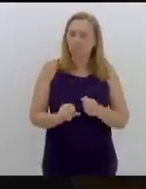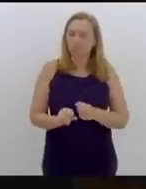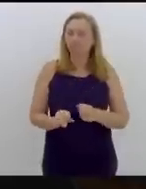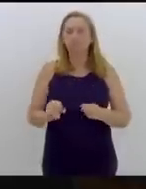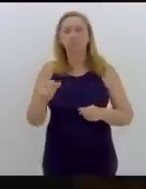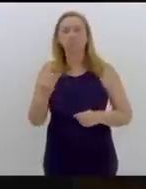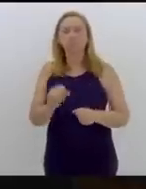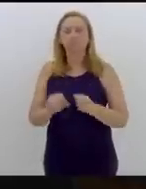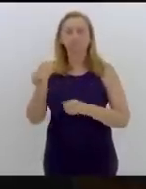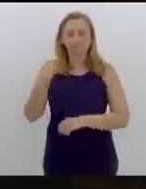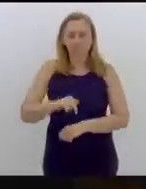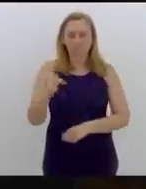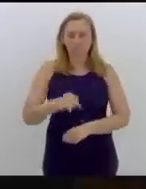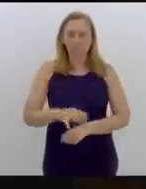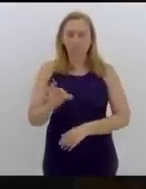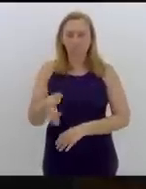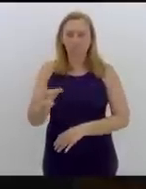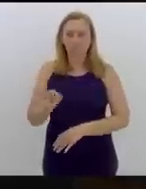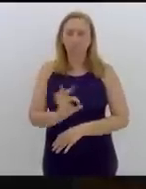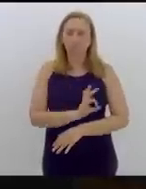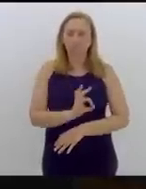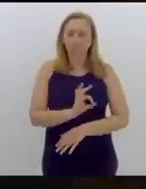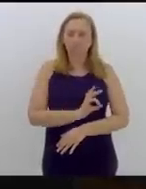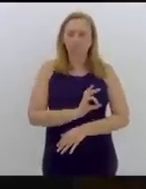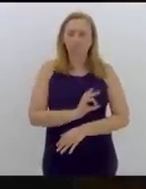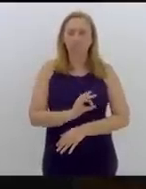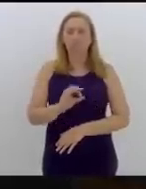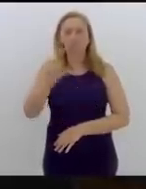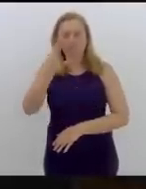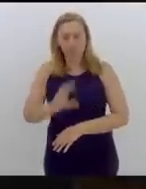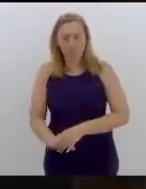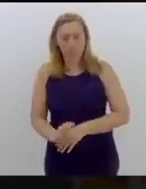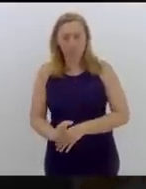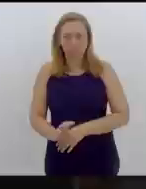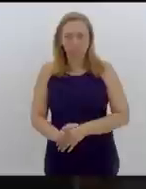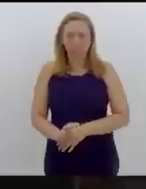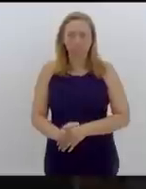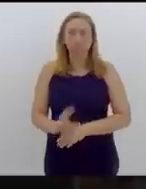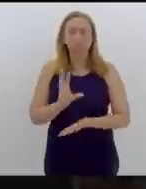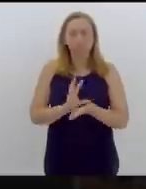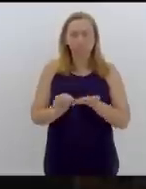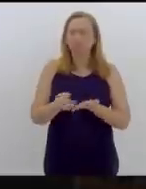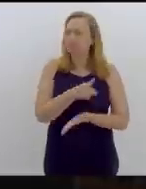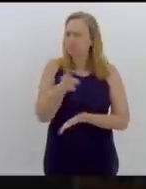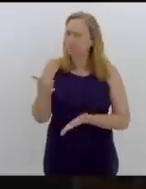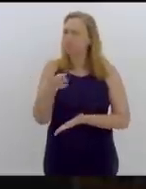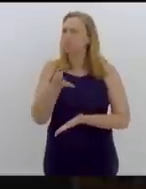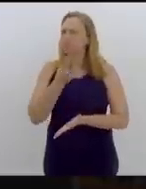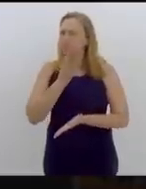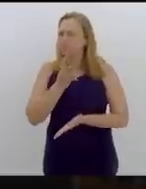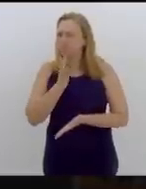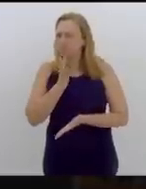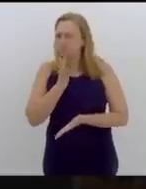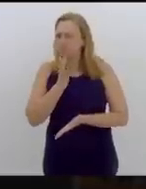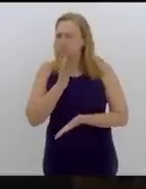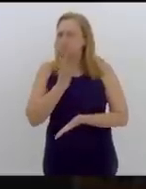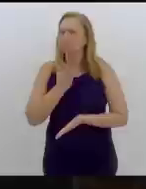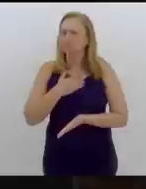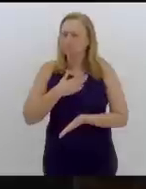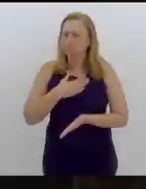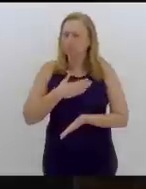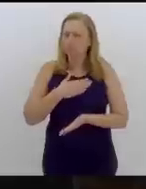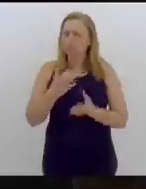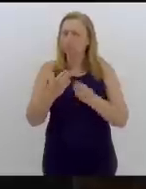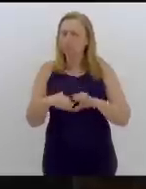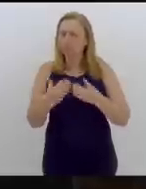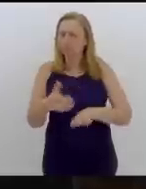aqui abertamente a polícia civil e faço no que diz respeito a uma pauta que vocês sabem que é uma pauta minha que a questão do